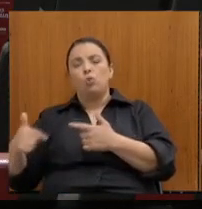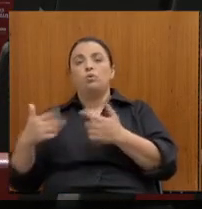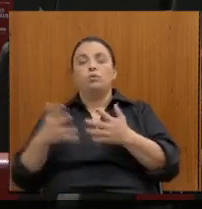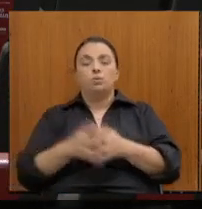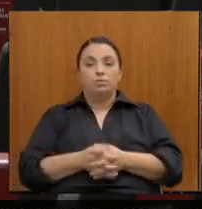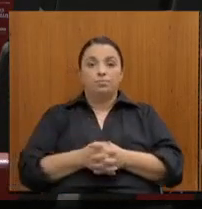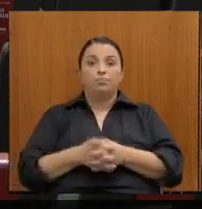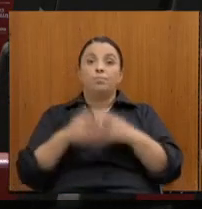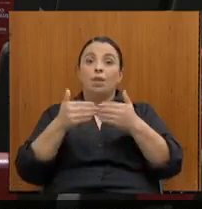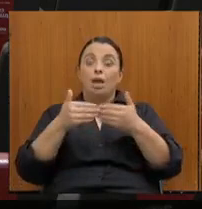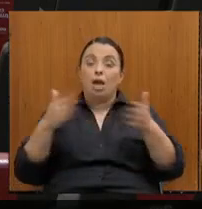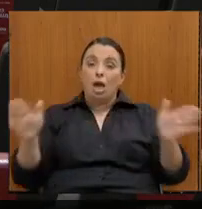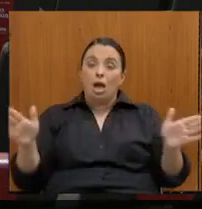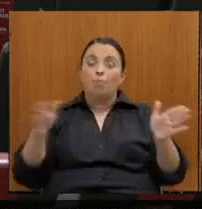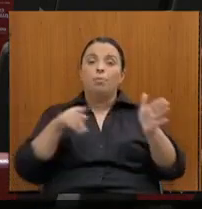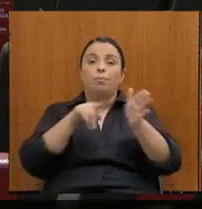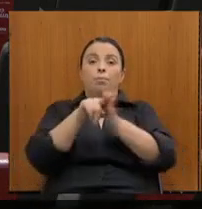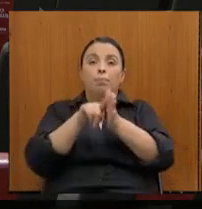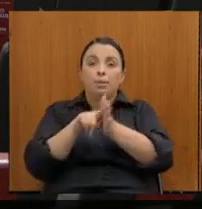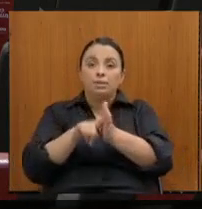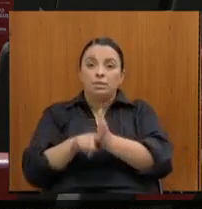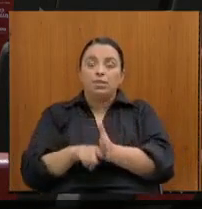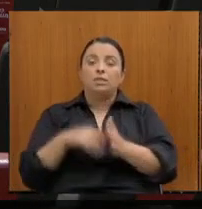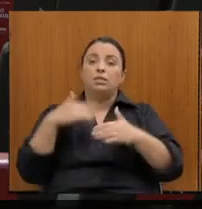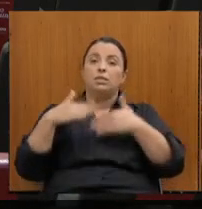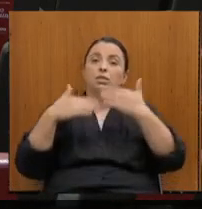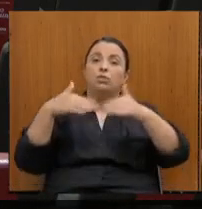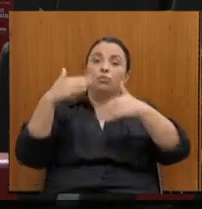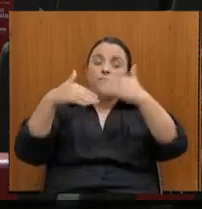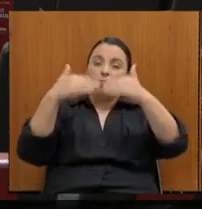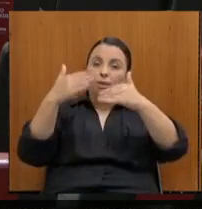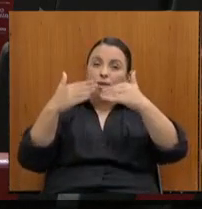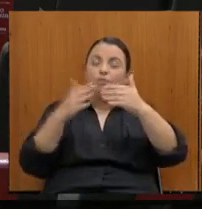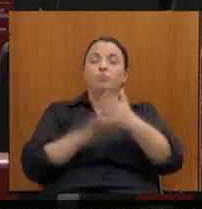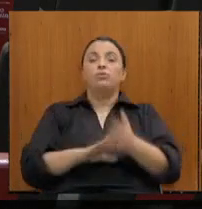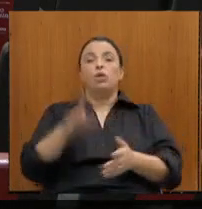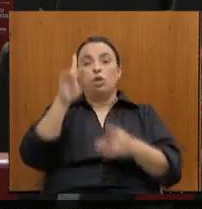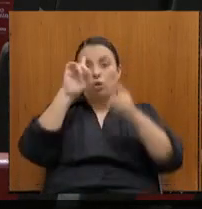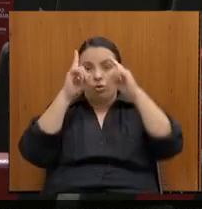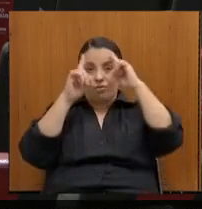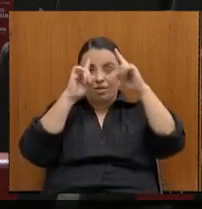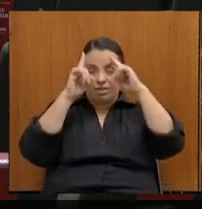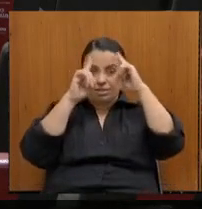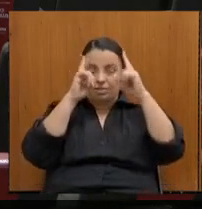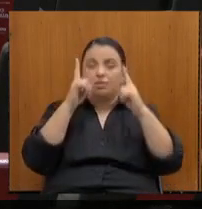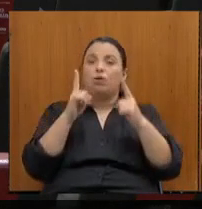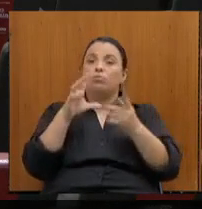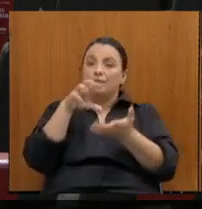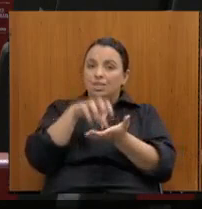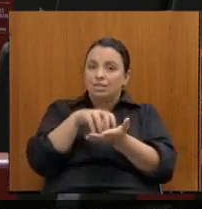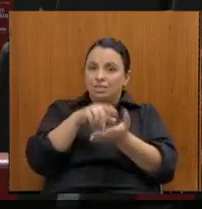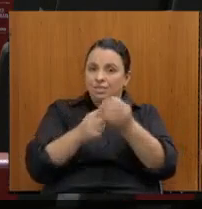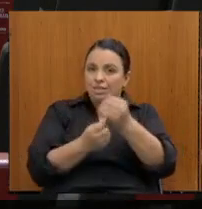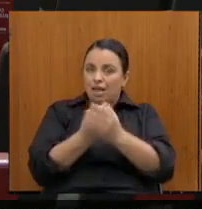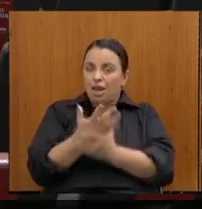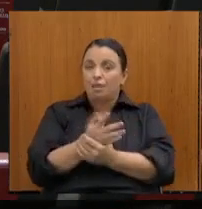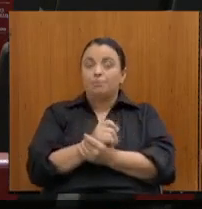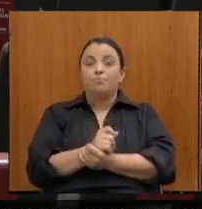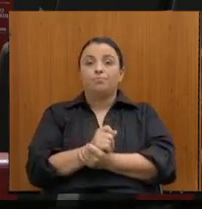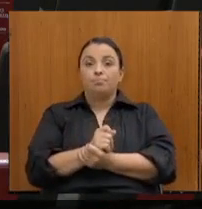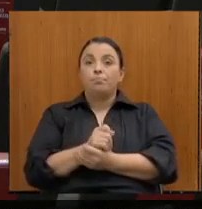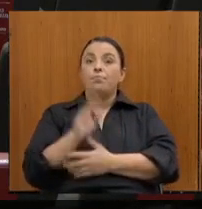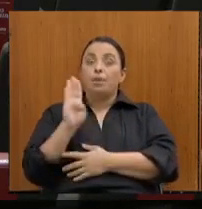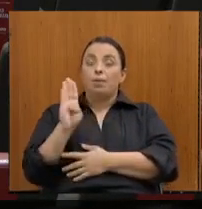Ampla rede de pesquisa desenvolvimento e inovação instalada um Belo